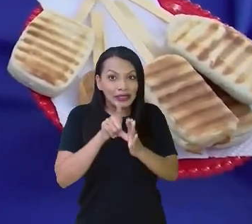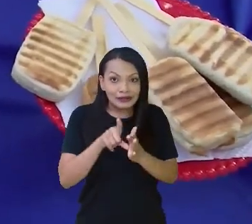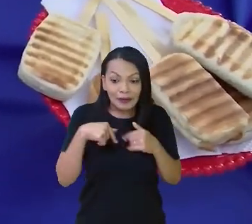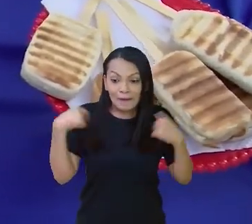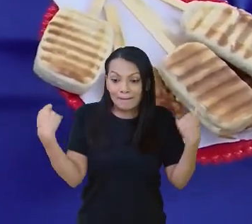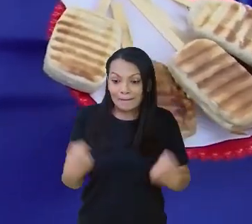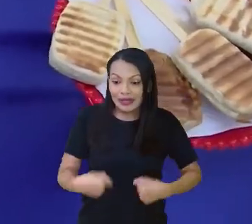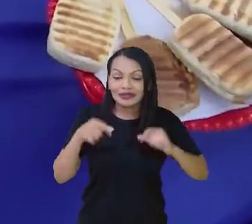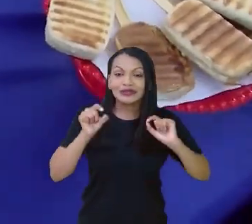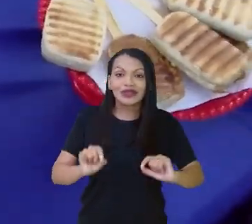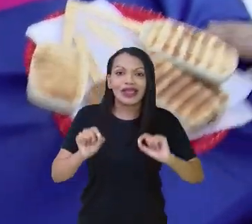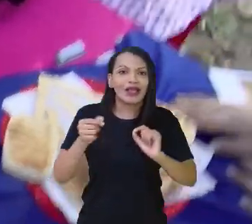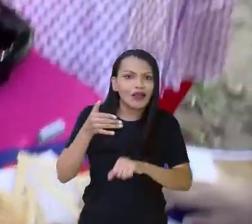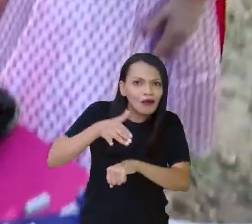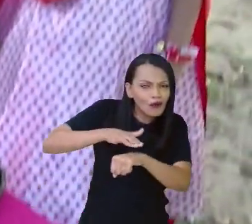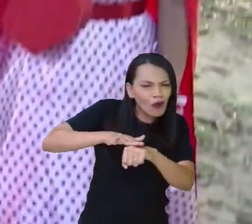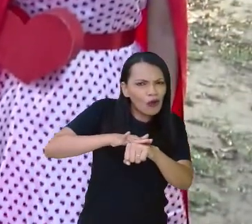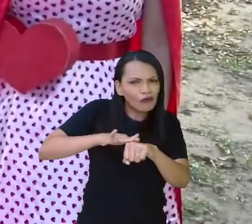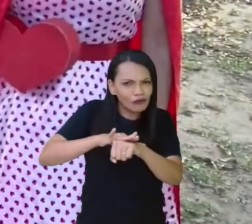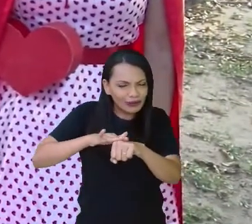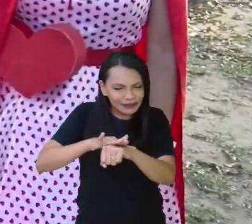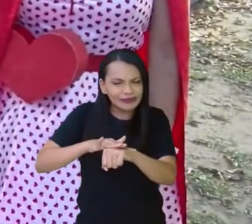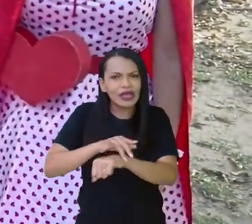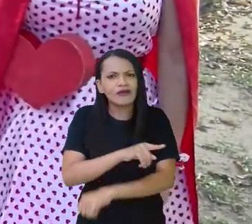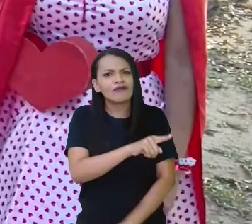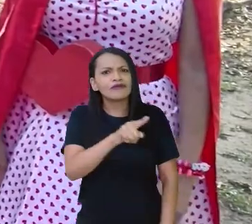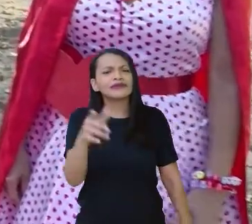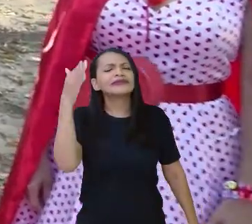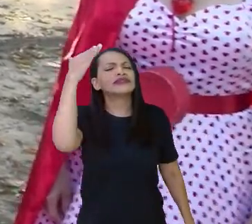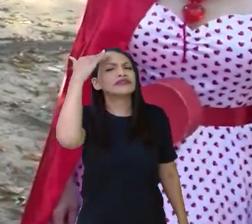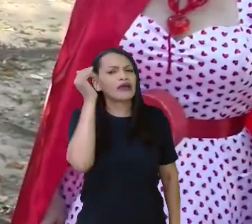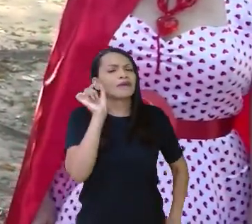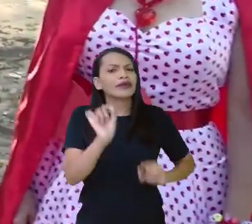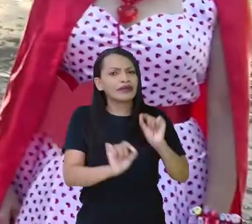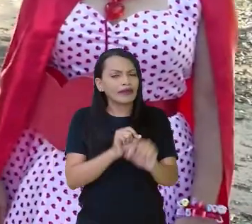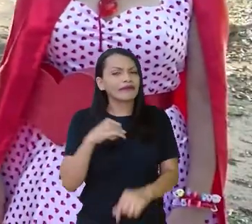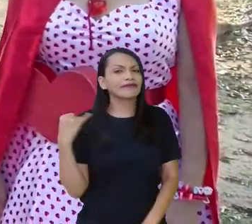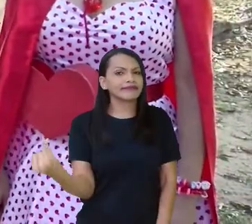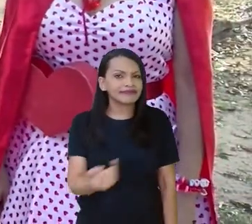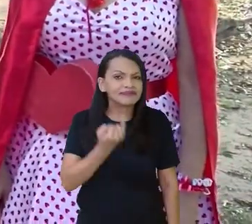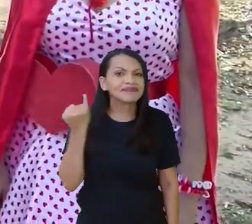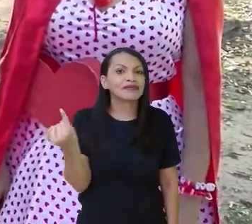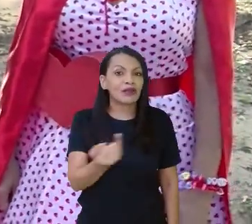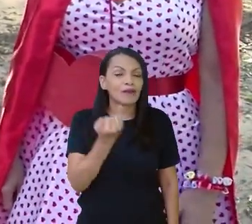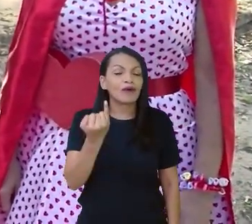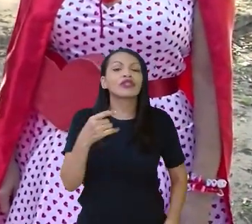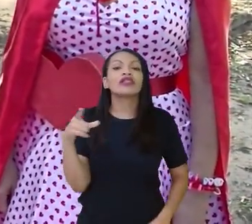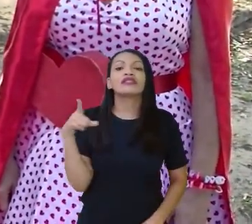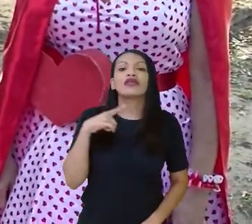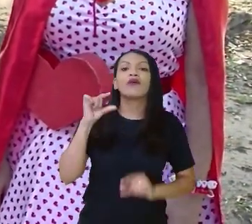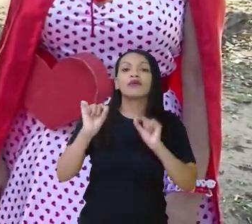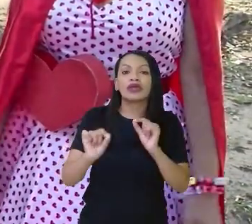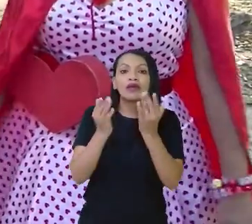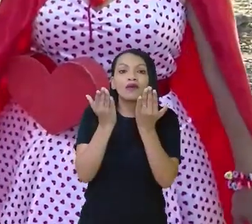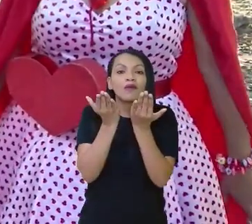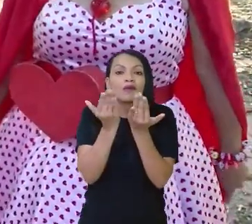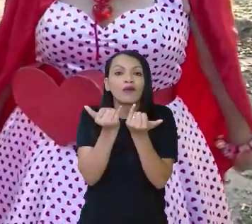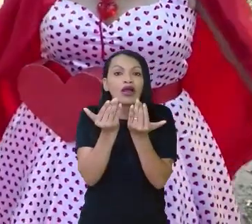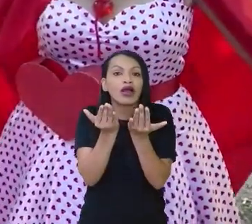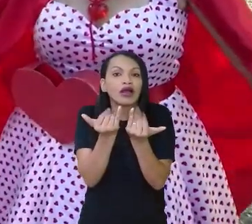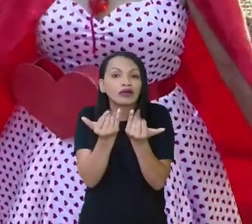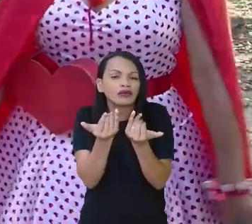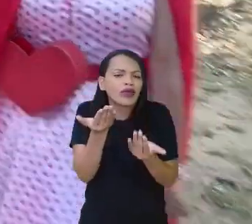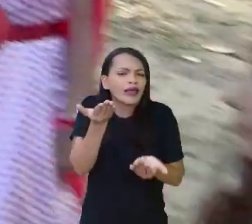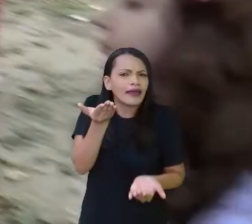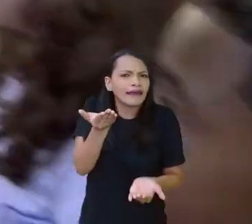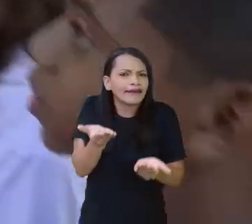precisa conversar. Vocês sabem que é importante a gente manter uma alimentação